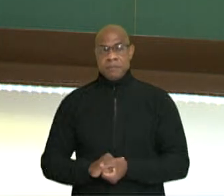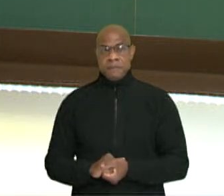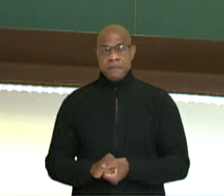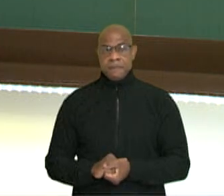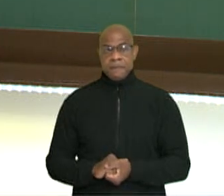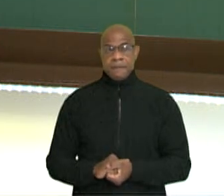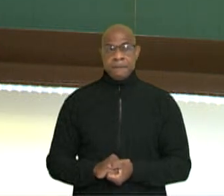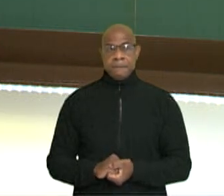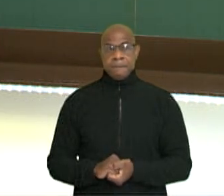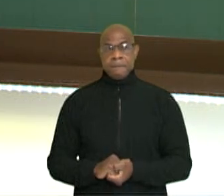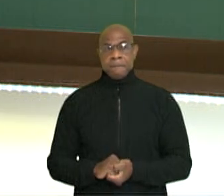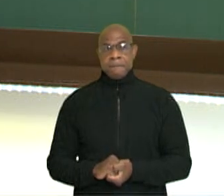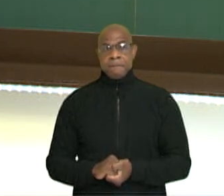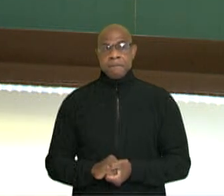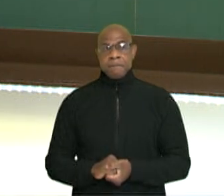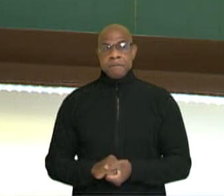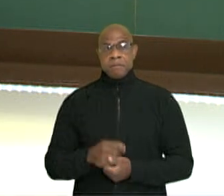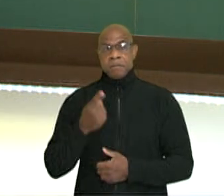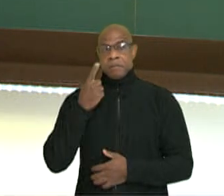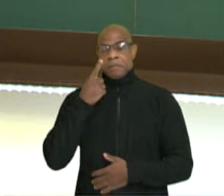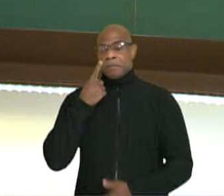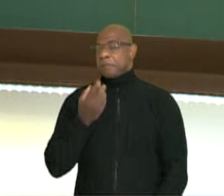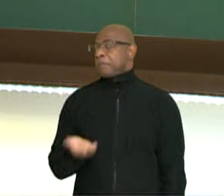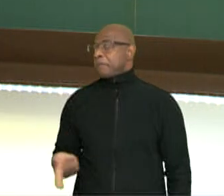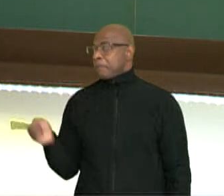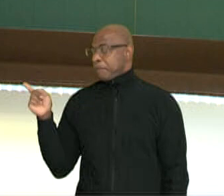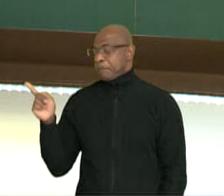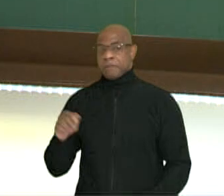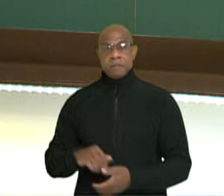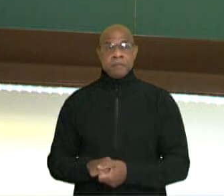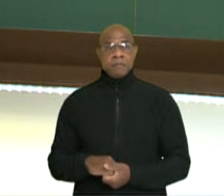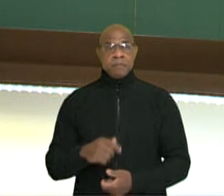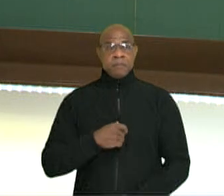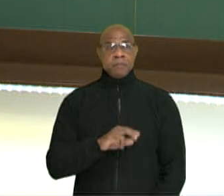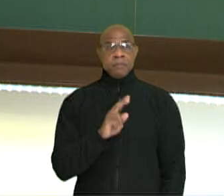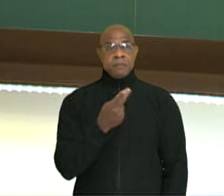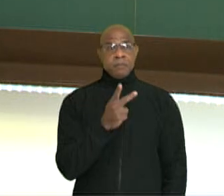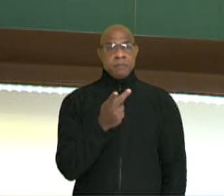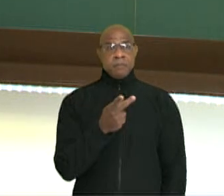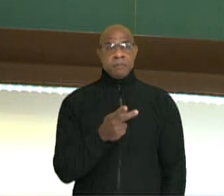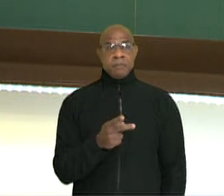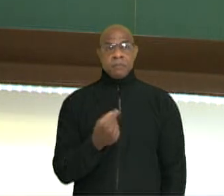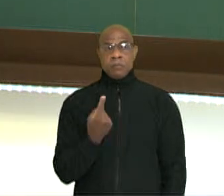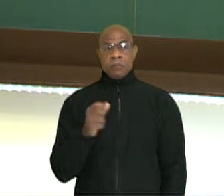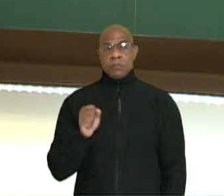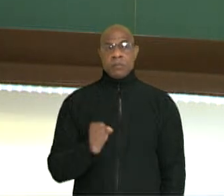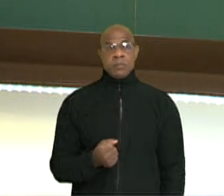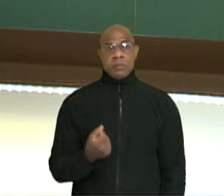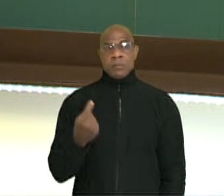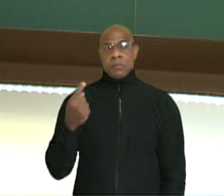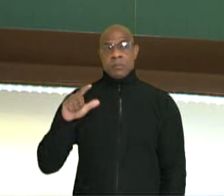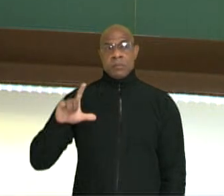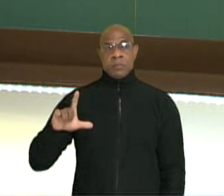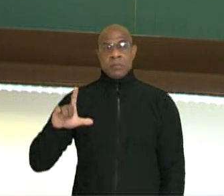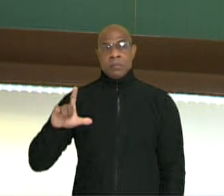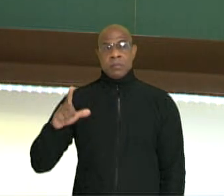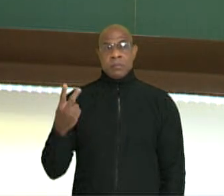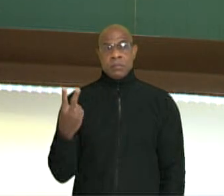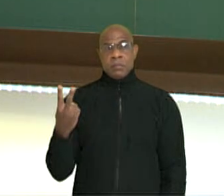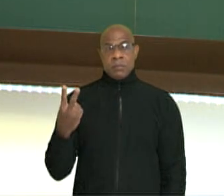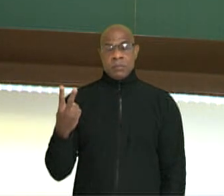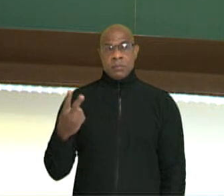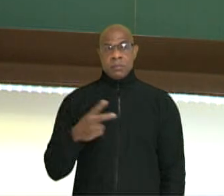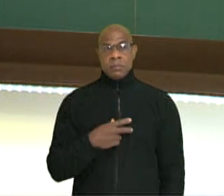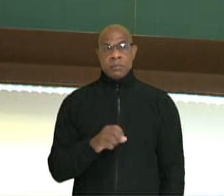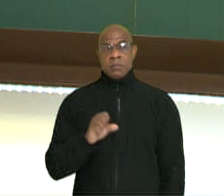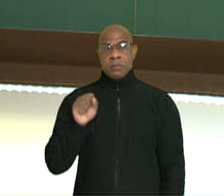valência. Olha só. Então, a gente tem o hidrogênio, um S2, ele tem um elétron, e aí a gente sabe que o subnível